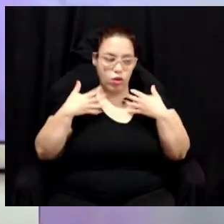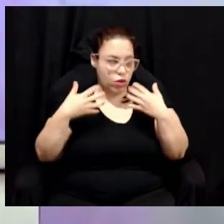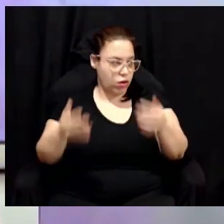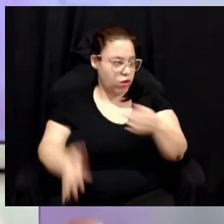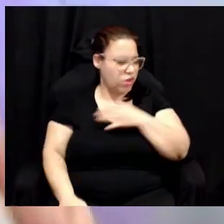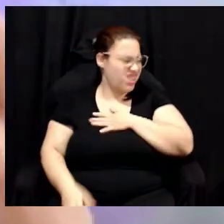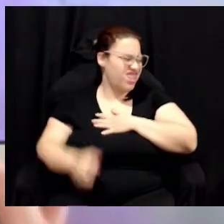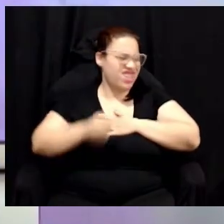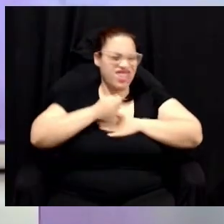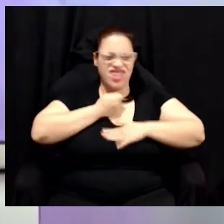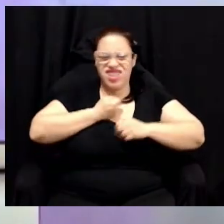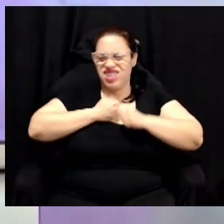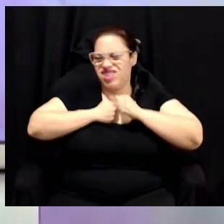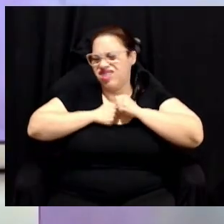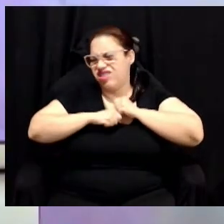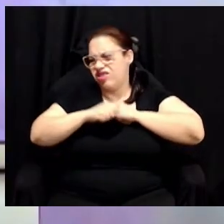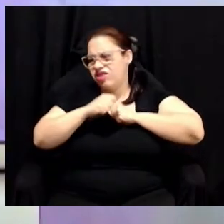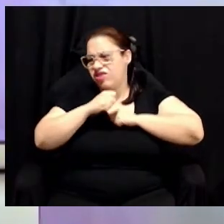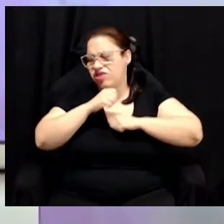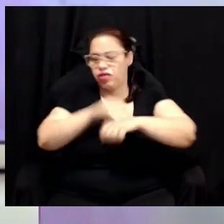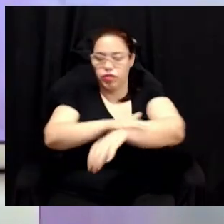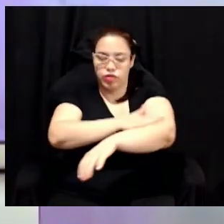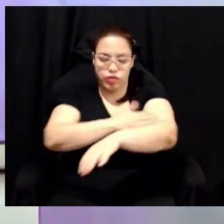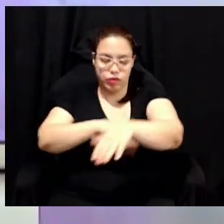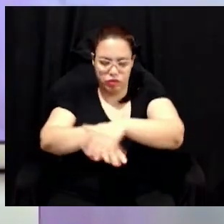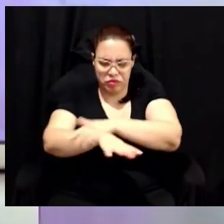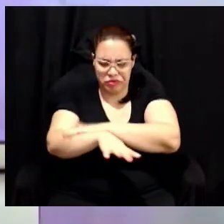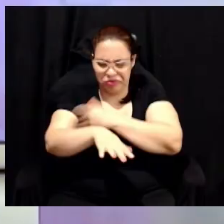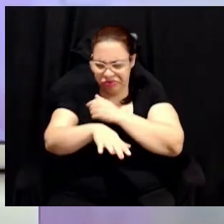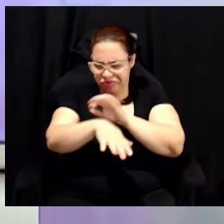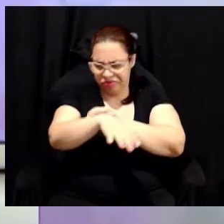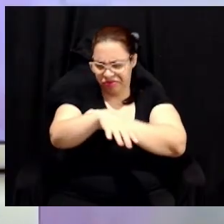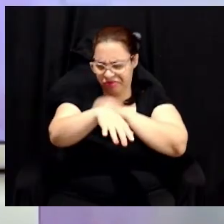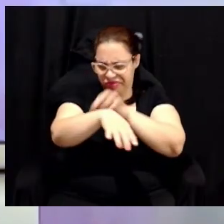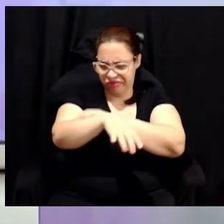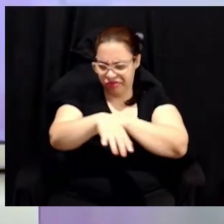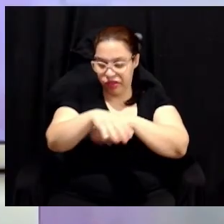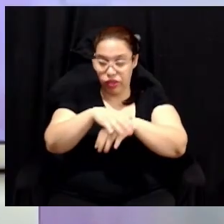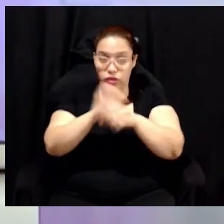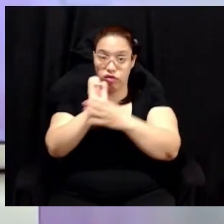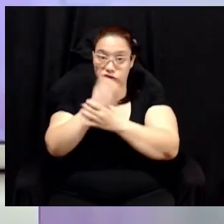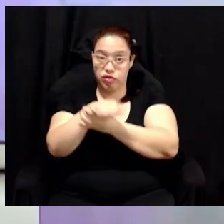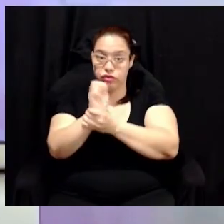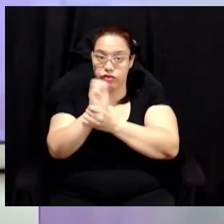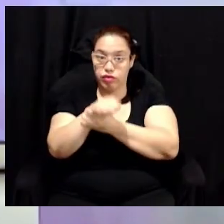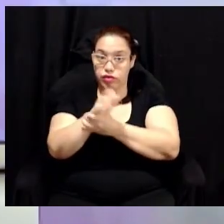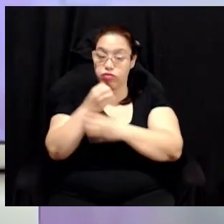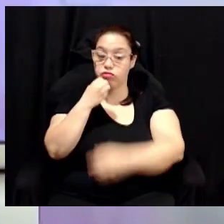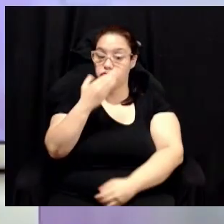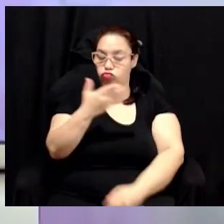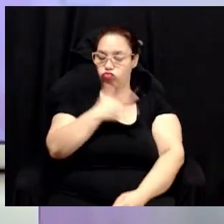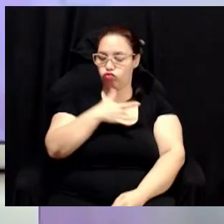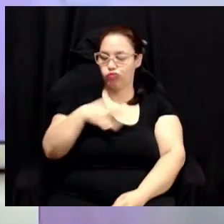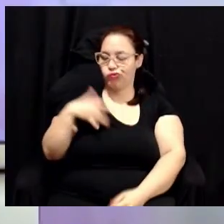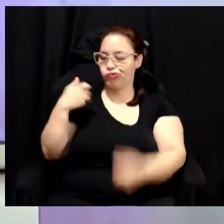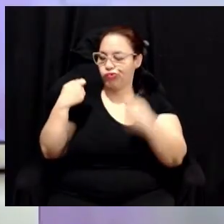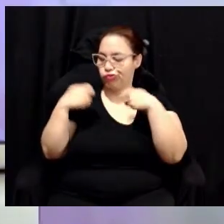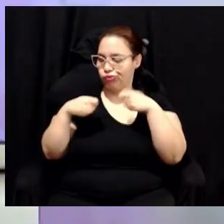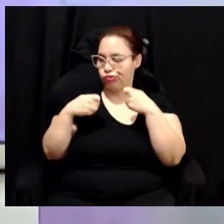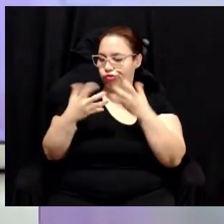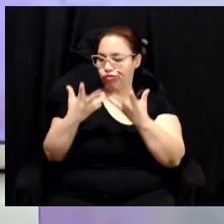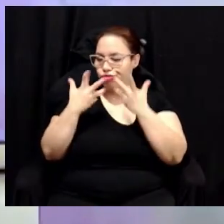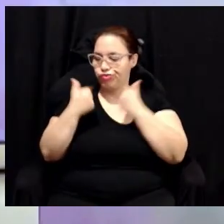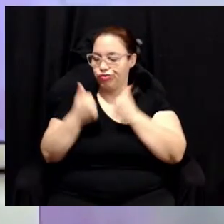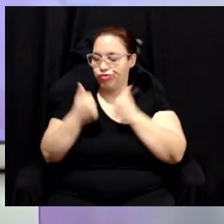fogacho, ansiedade e ressecamento do nosso corpo, vai melhorar muito, inclusive das articulações. É um super alimento que todo mundo precisa